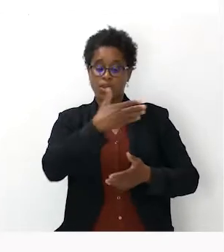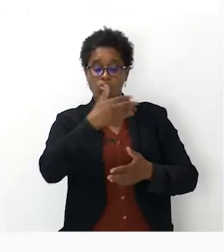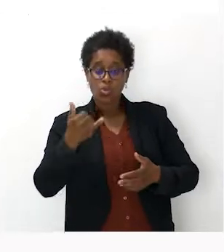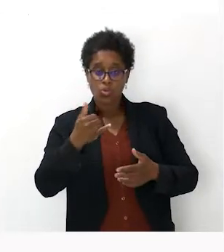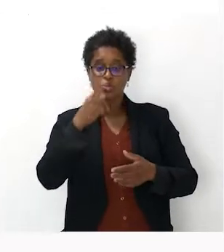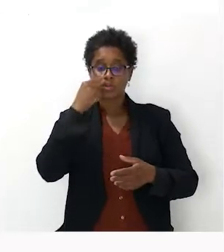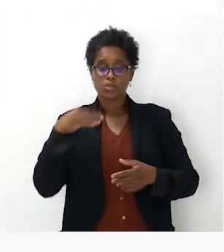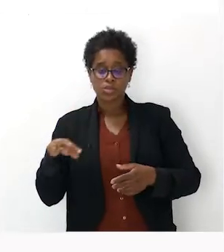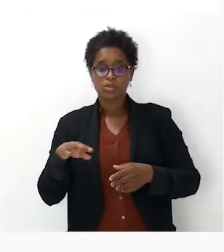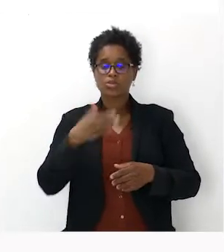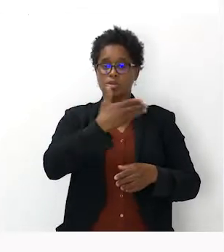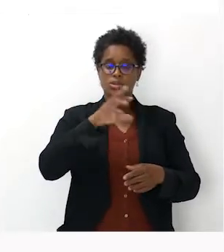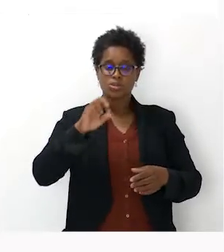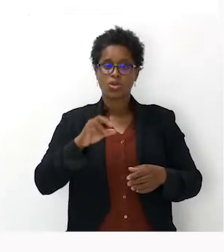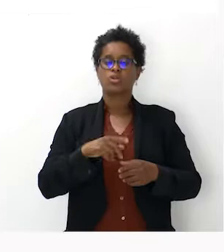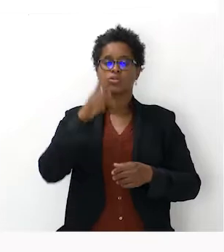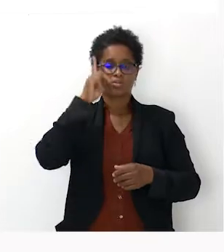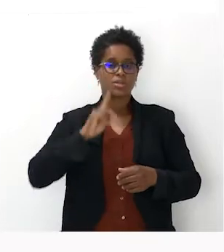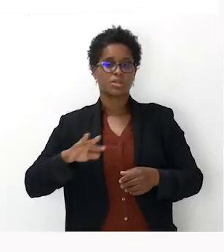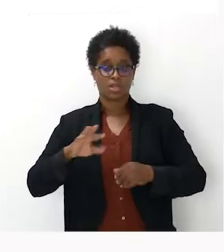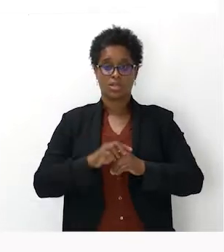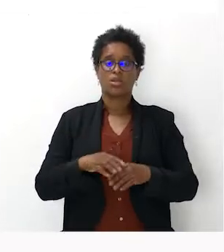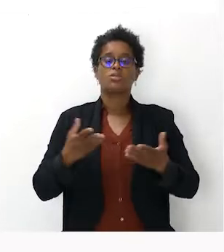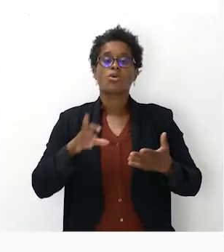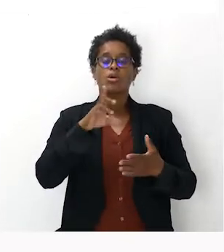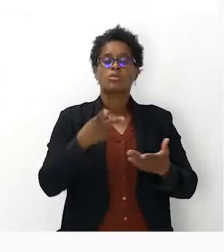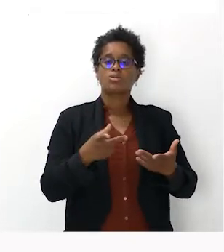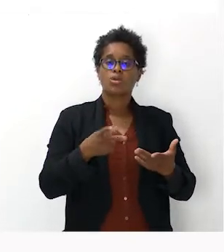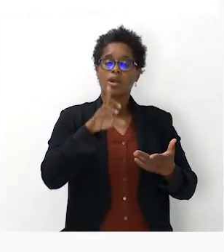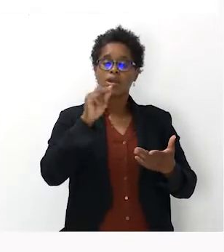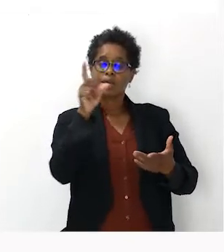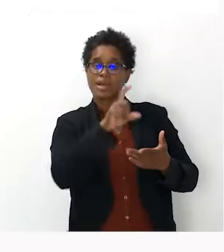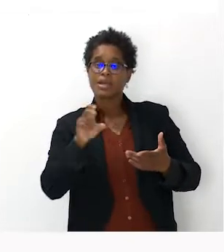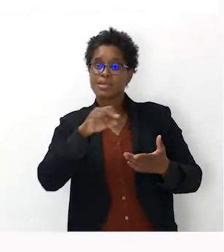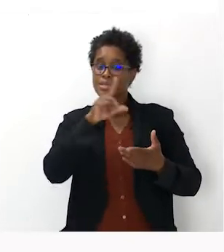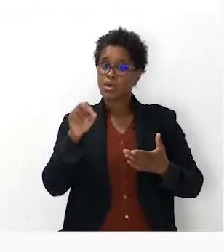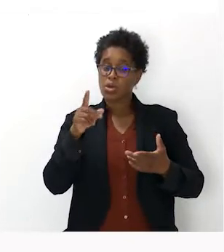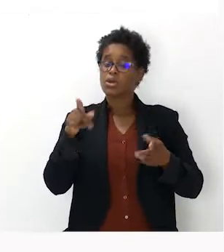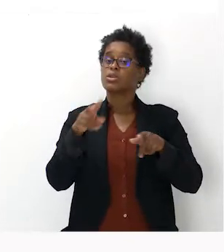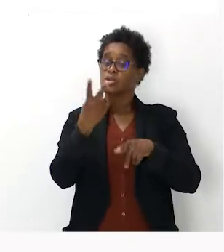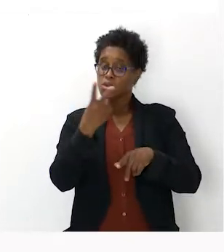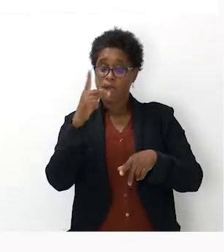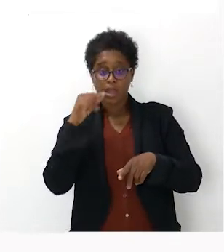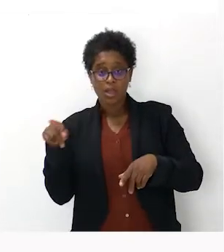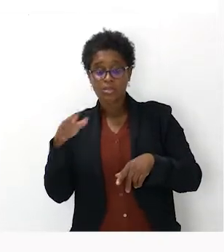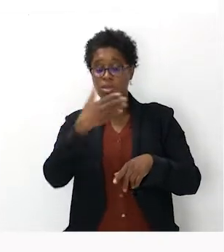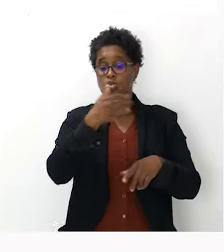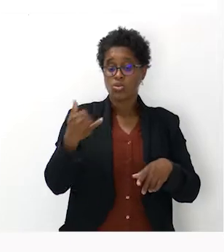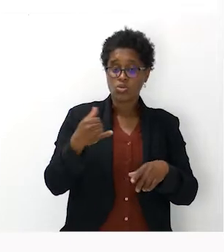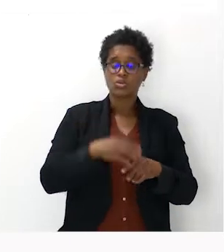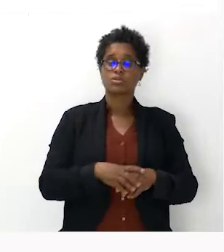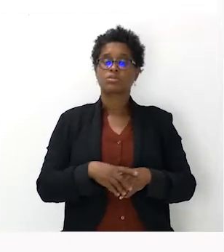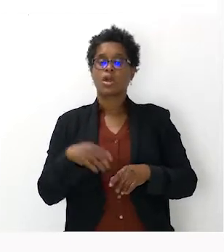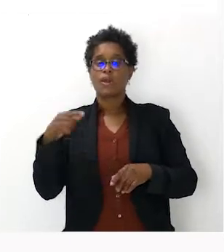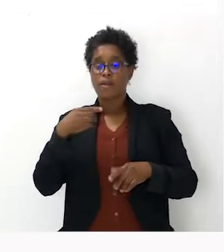são meninos e 18 são meninas. A razão entre eles é 12 está para